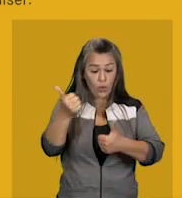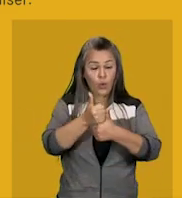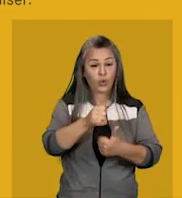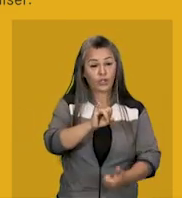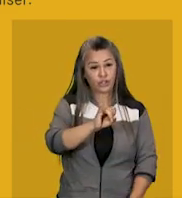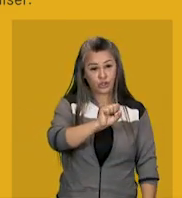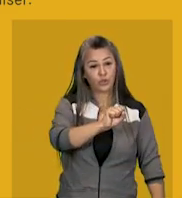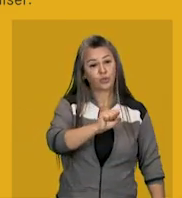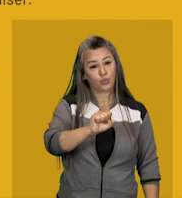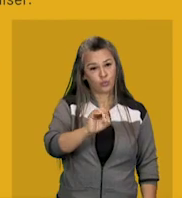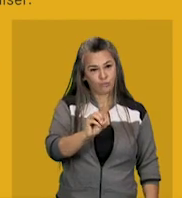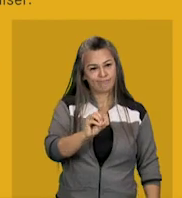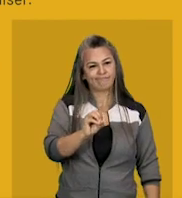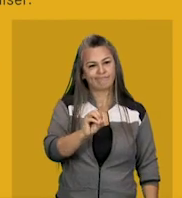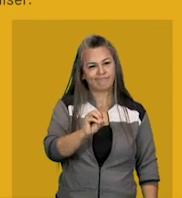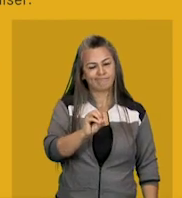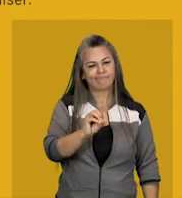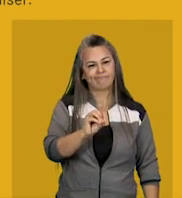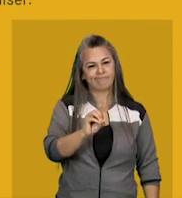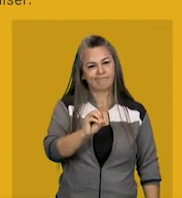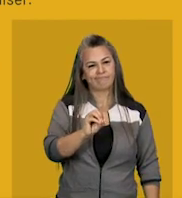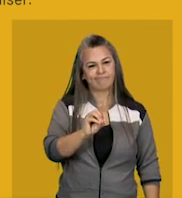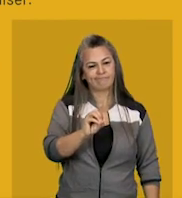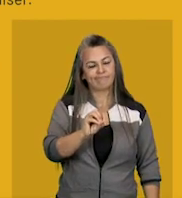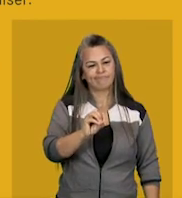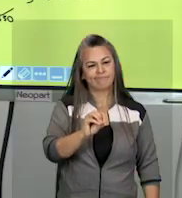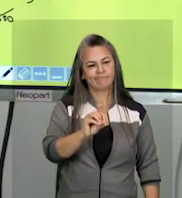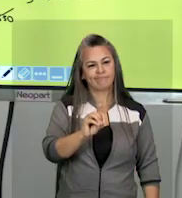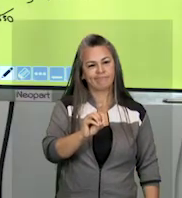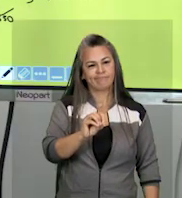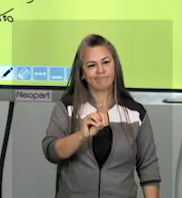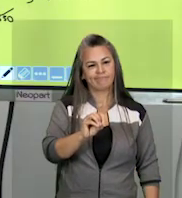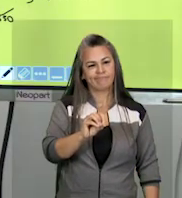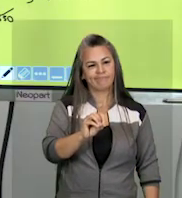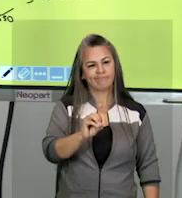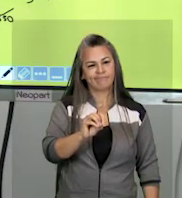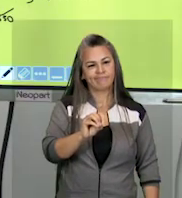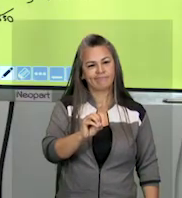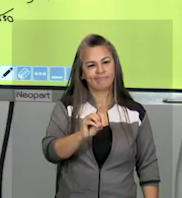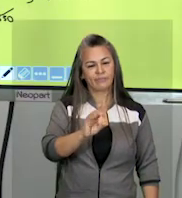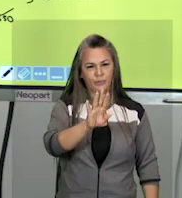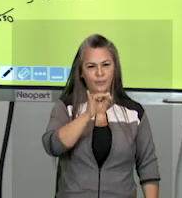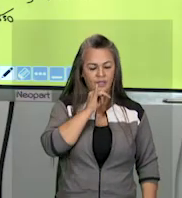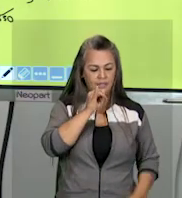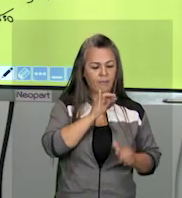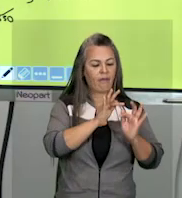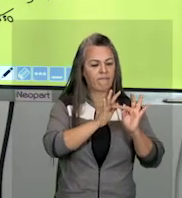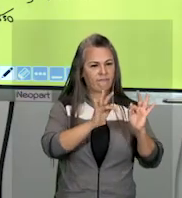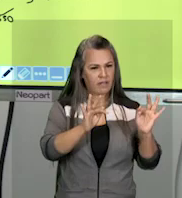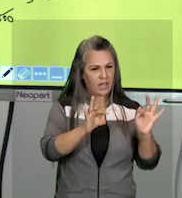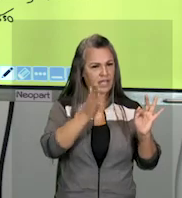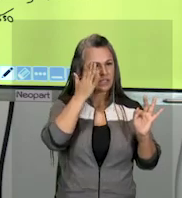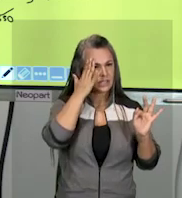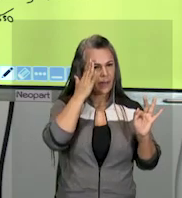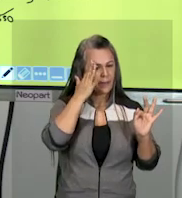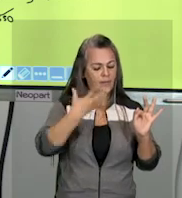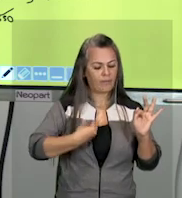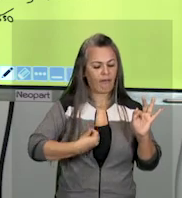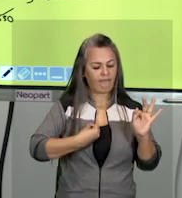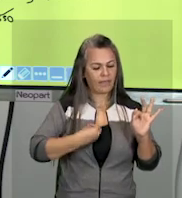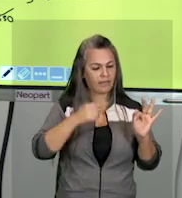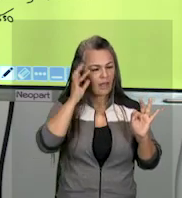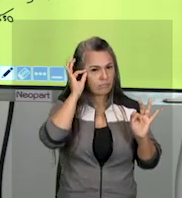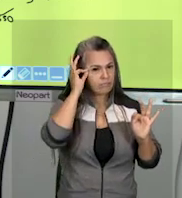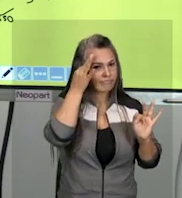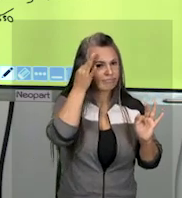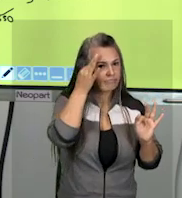Sabemos isso. Imagine só, que você está transformando a frase, a oração. Sabemos